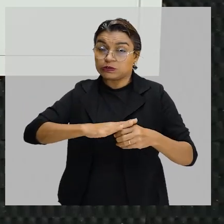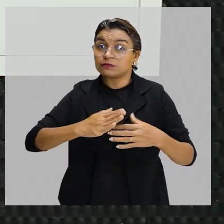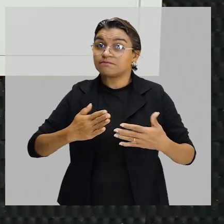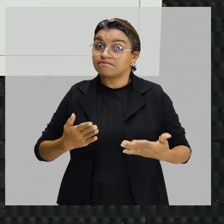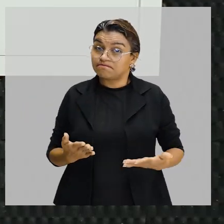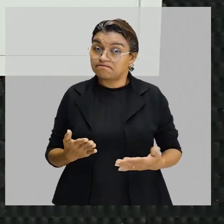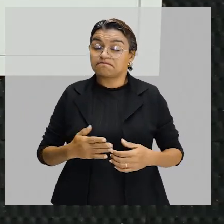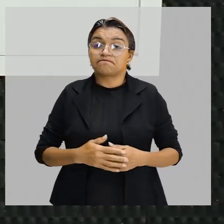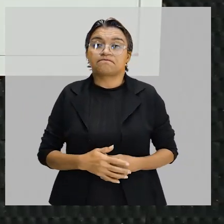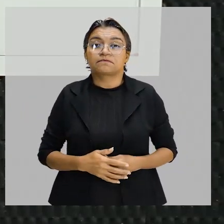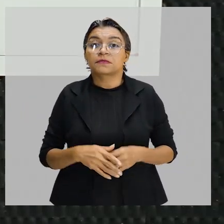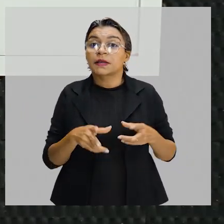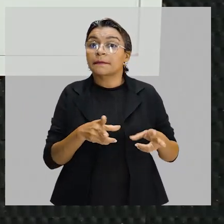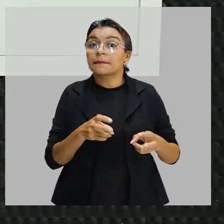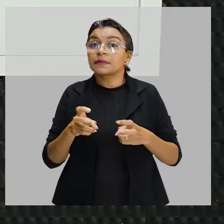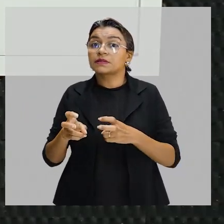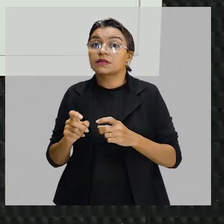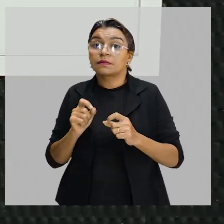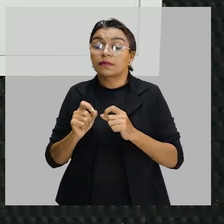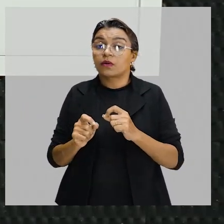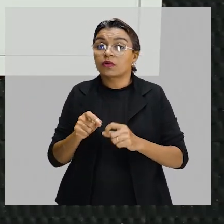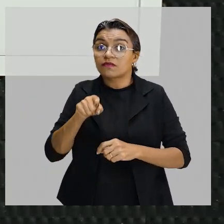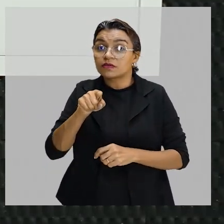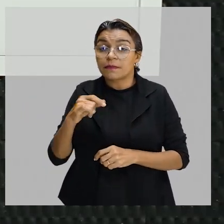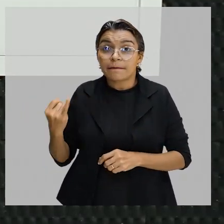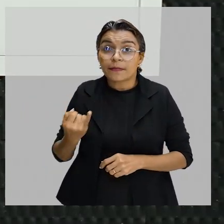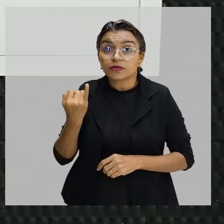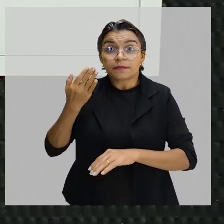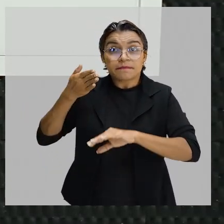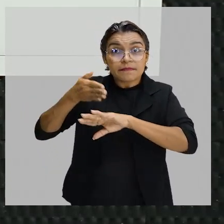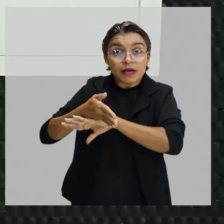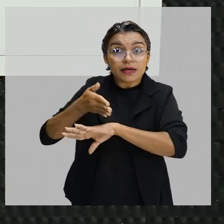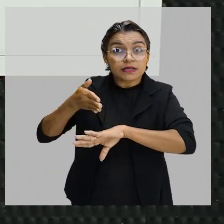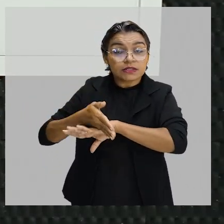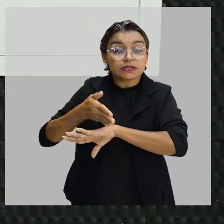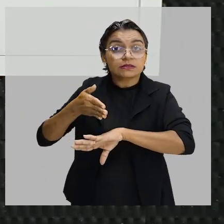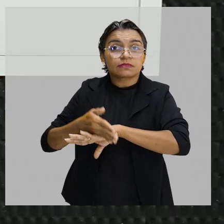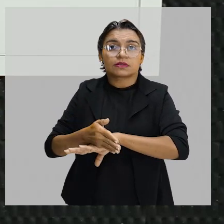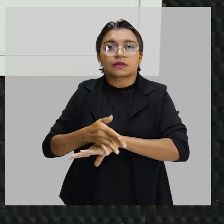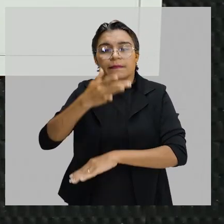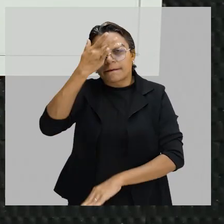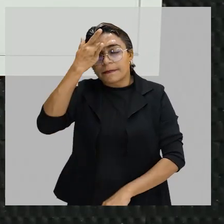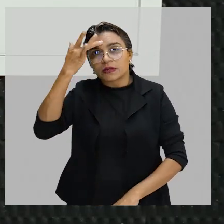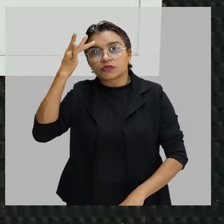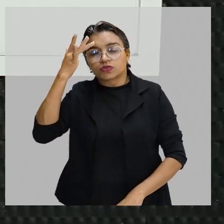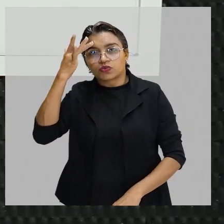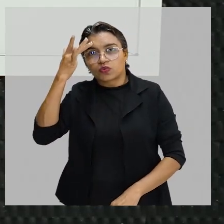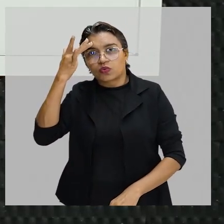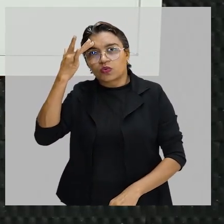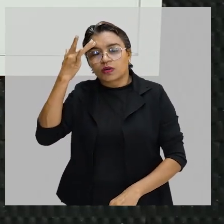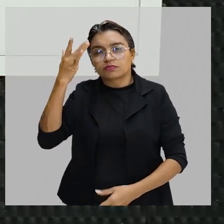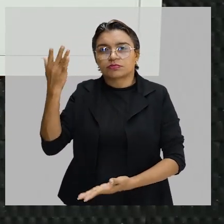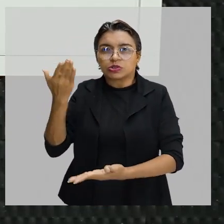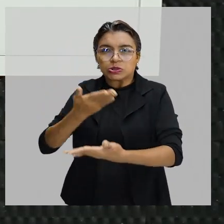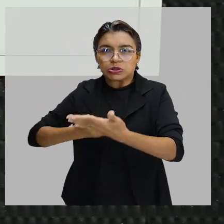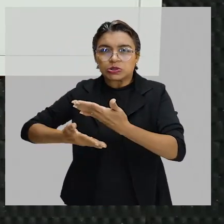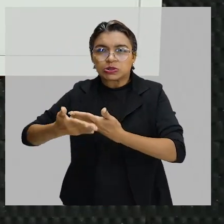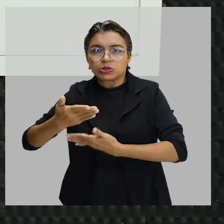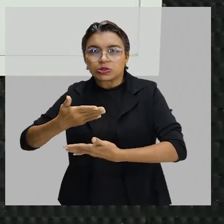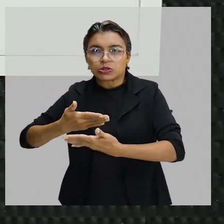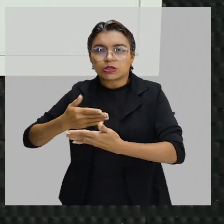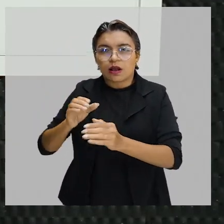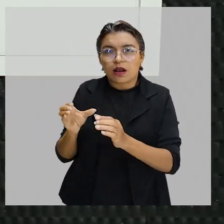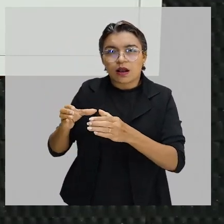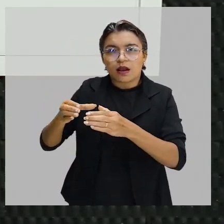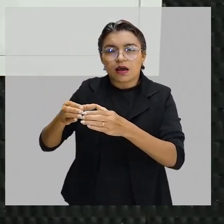ok? Então perceba que a condição de participação, a condição que o indivíduo tem de se intrometer dentro do processo,